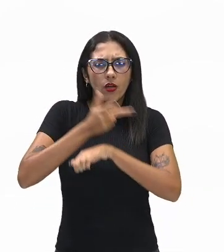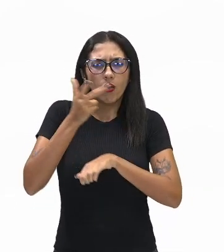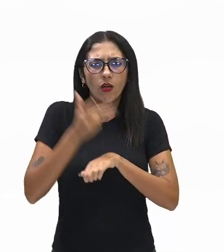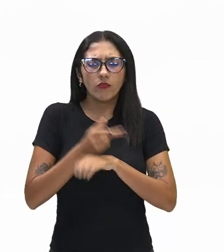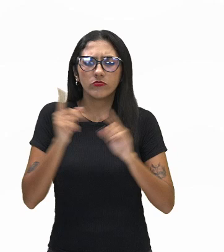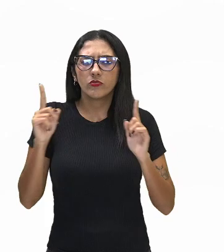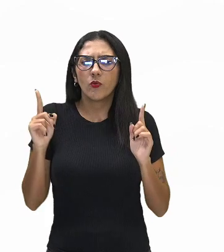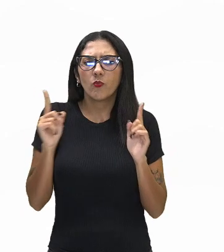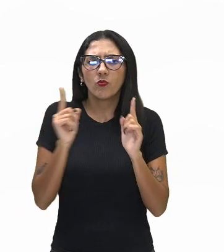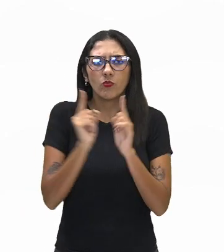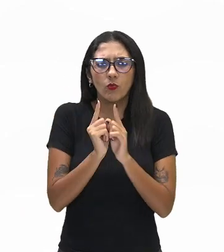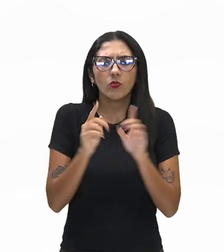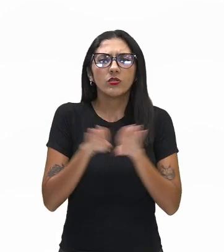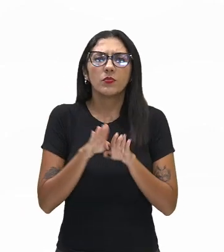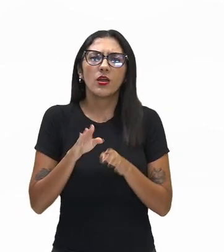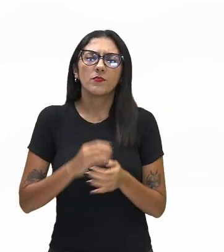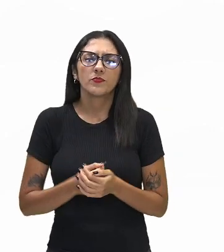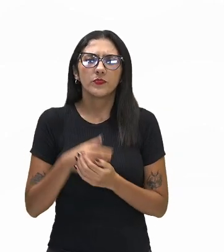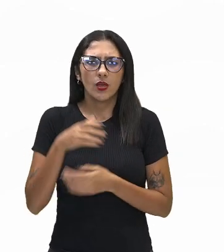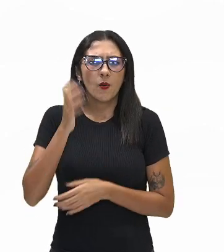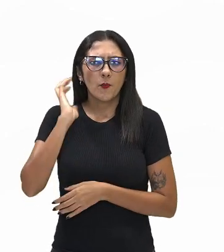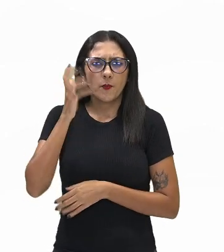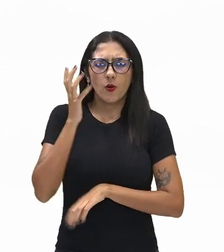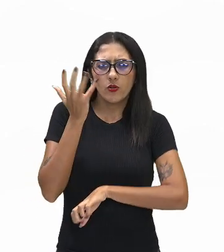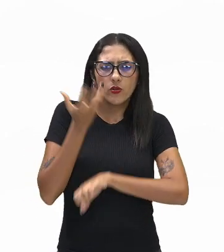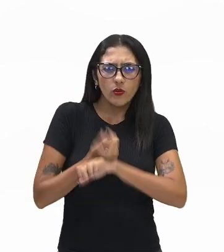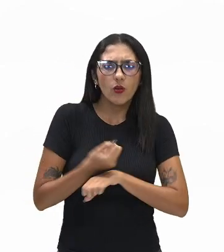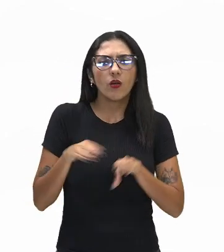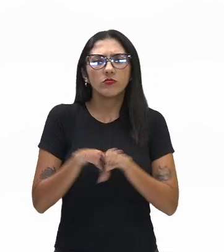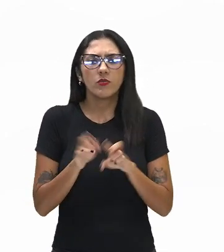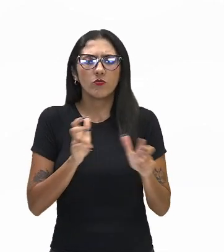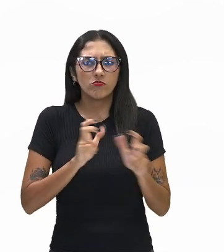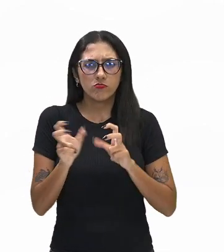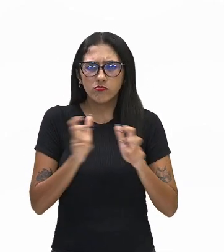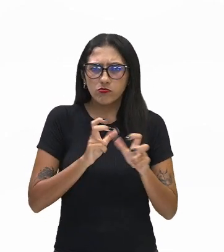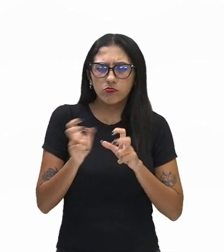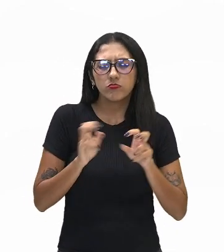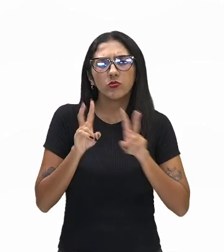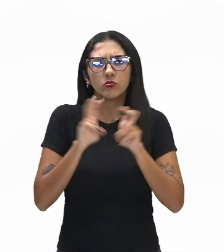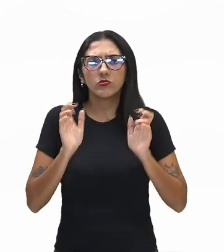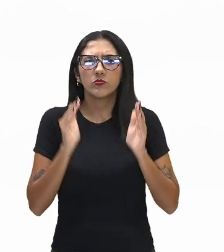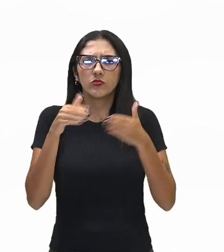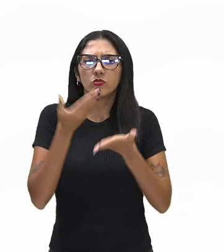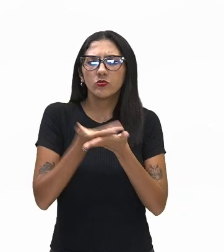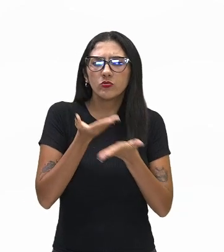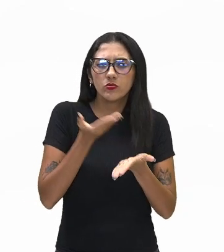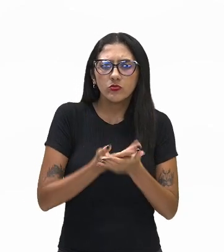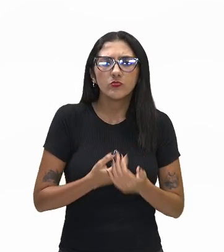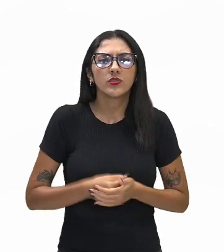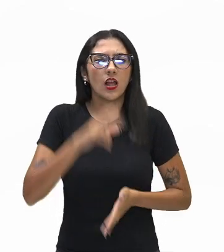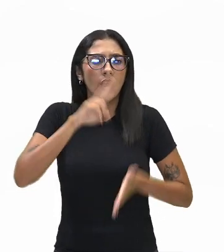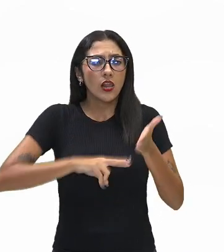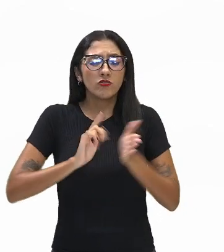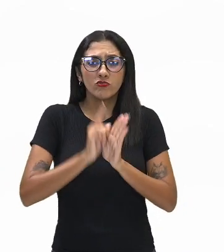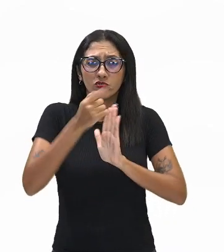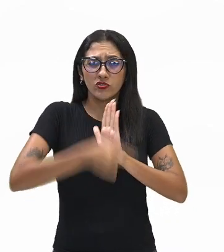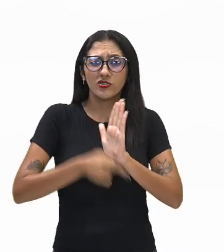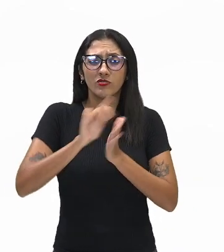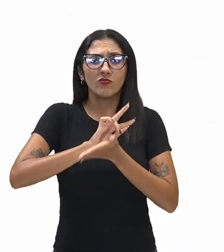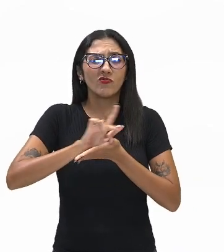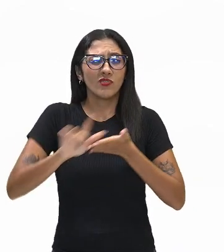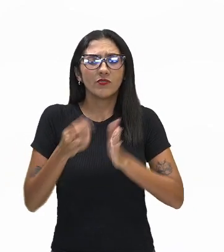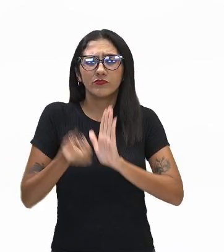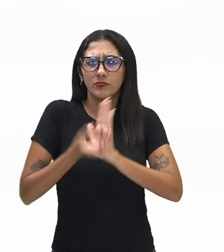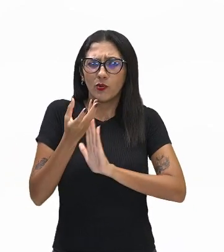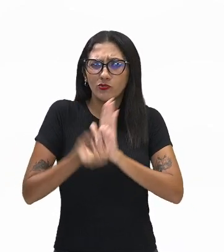curta duração, podcast, gameplay educativos, leituras de gêneros variados,